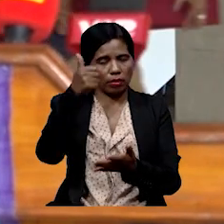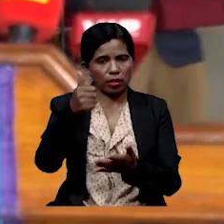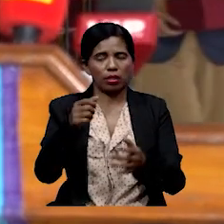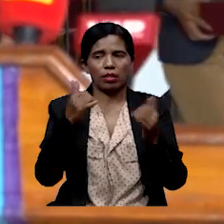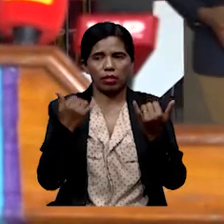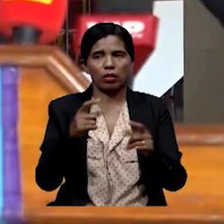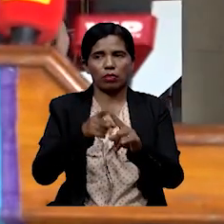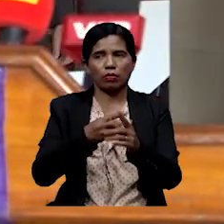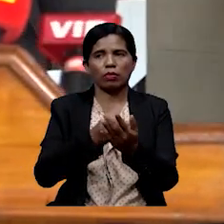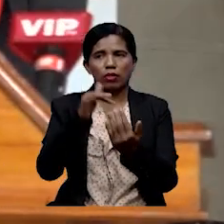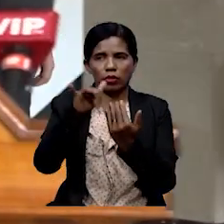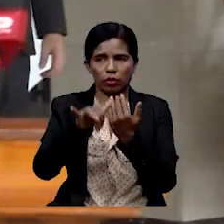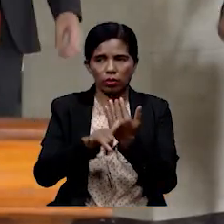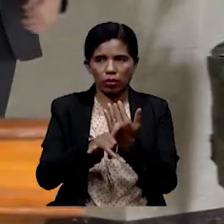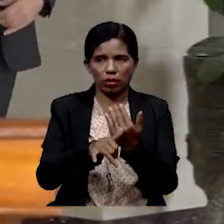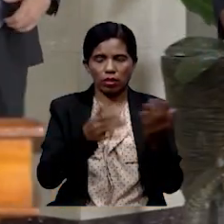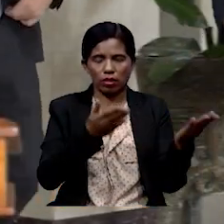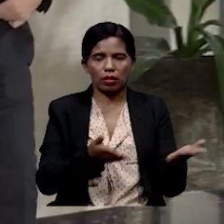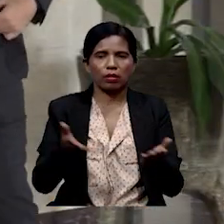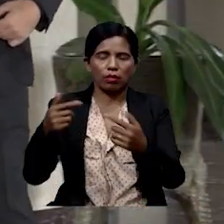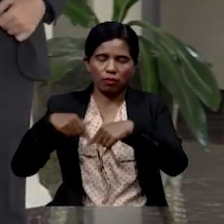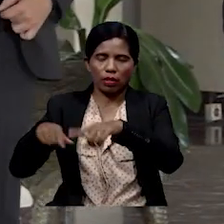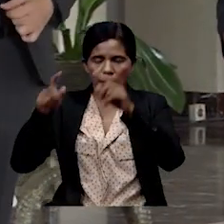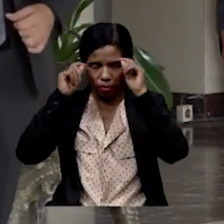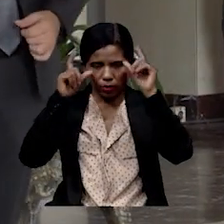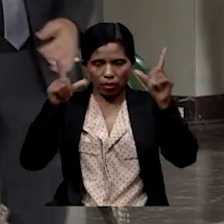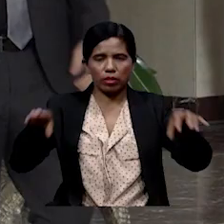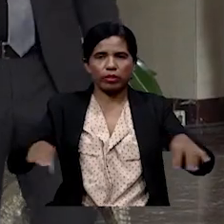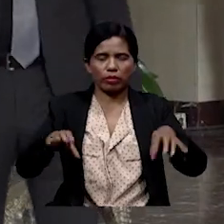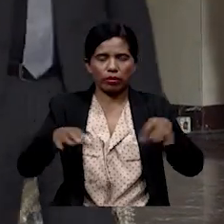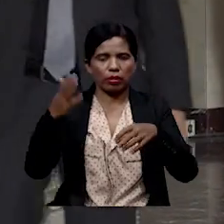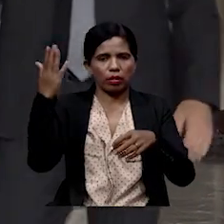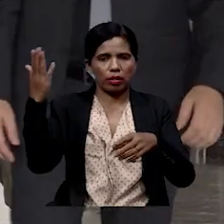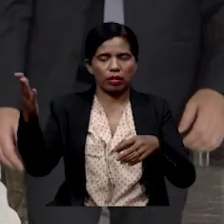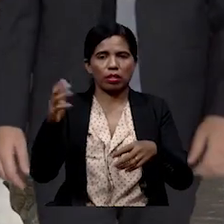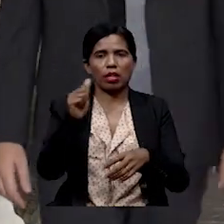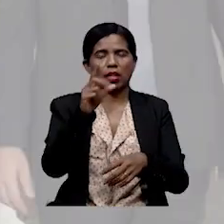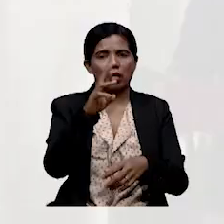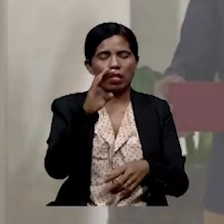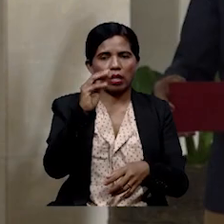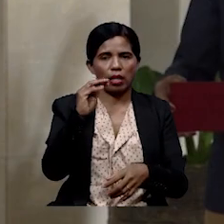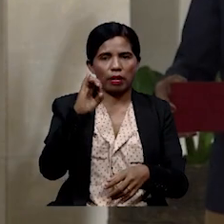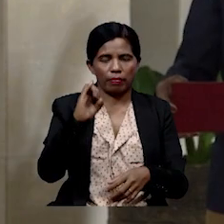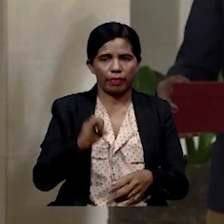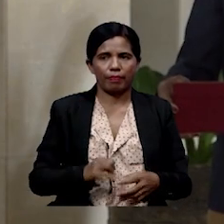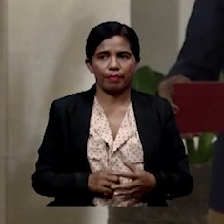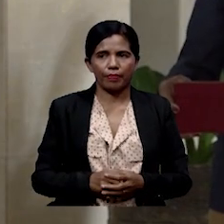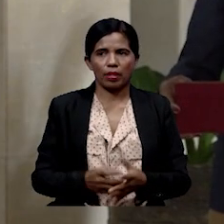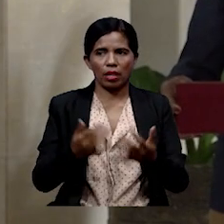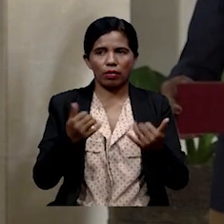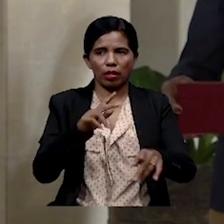possibilidade e a fulan julho ne, se arranca husi Timor-Leste ba serviço e Emirados Árabes Unidos. Agora dá